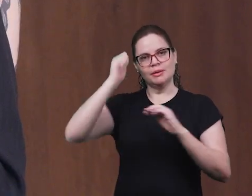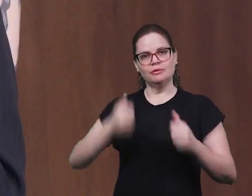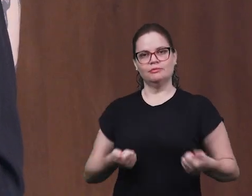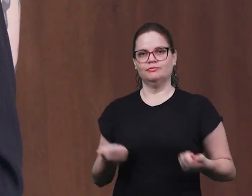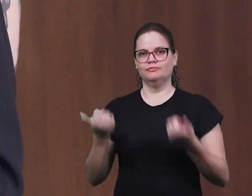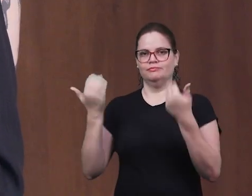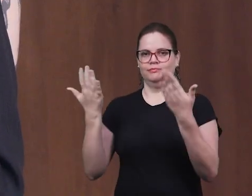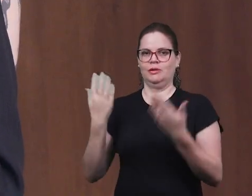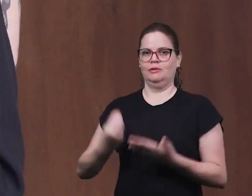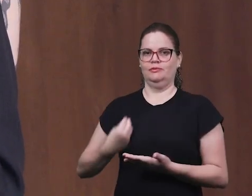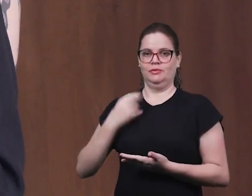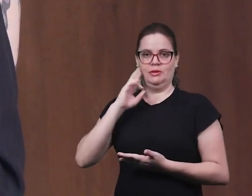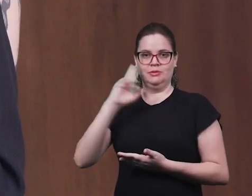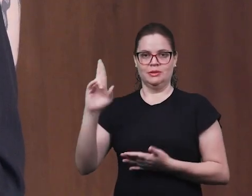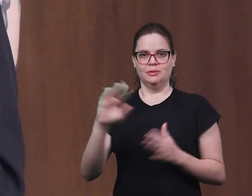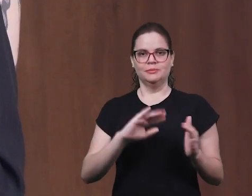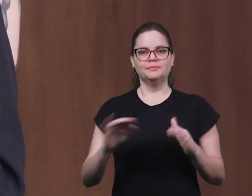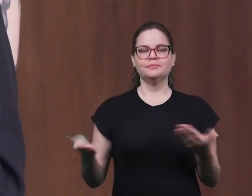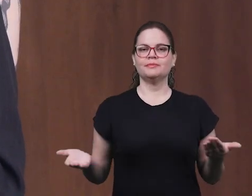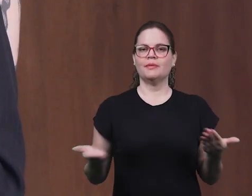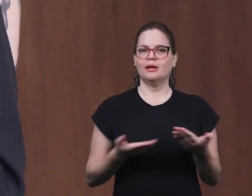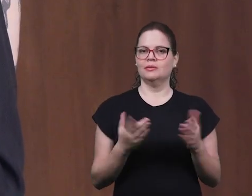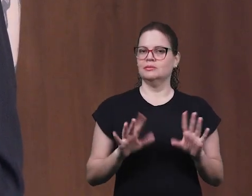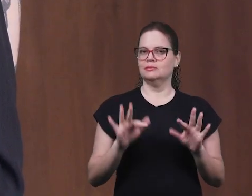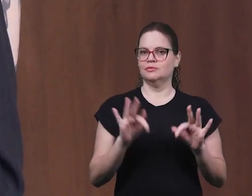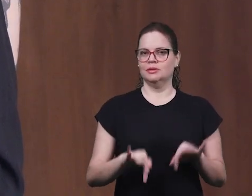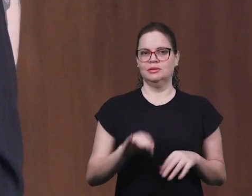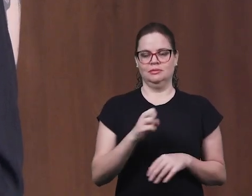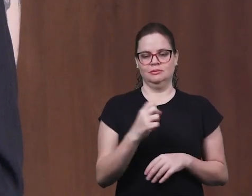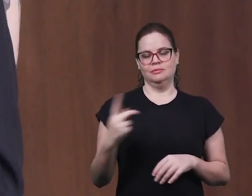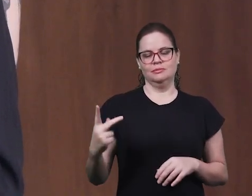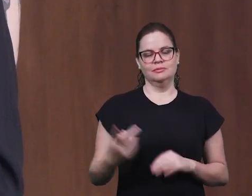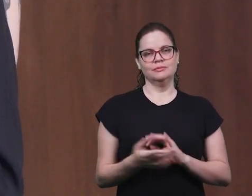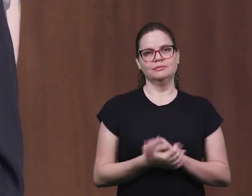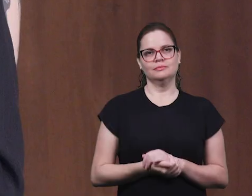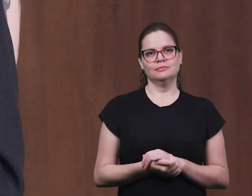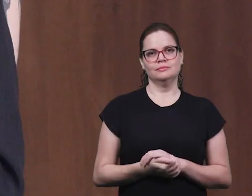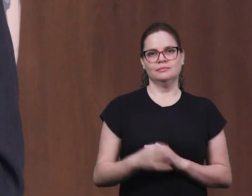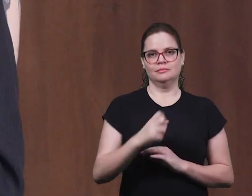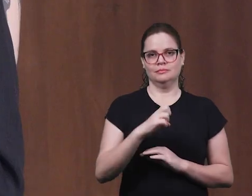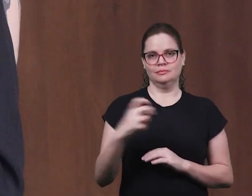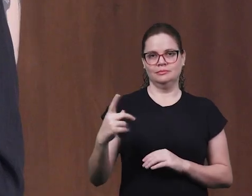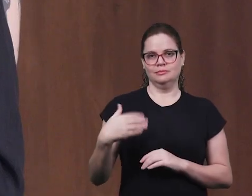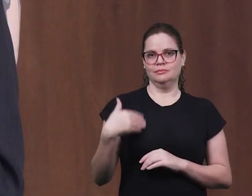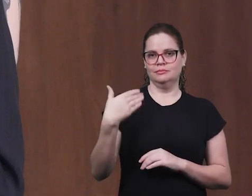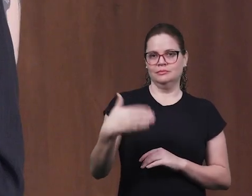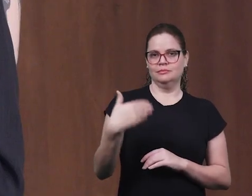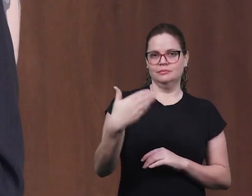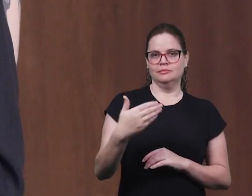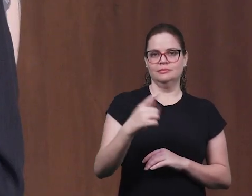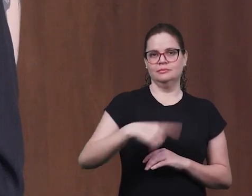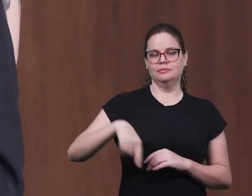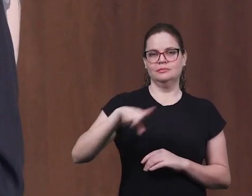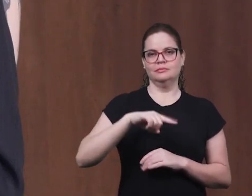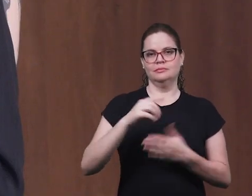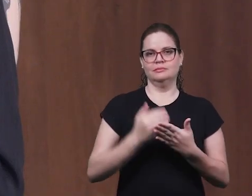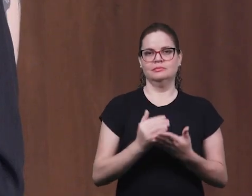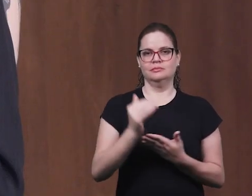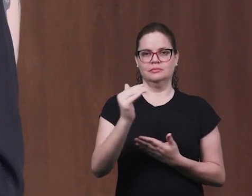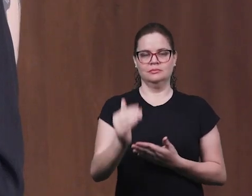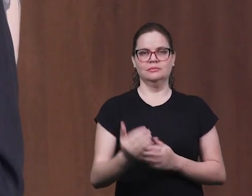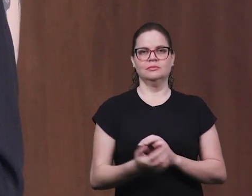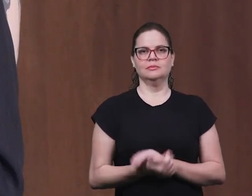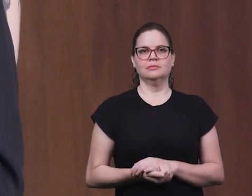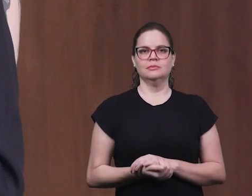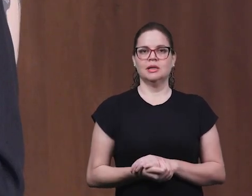Meus irmãos, nós estamos encerrando este episódio. No episódio que vem, nós já estaremos